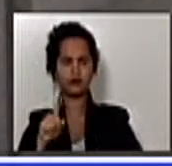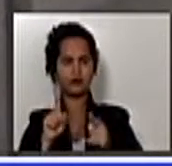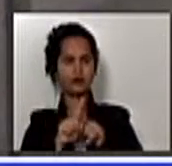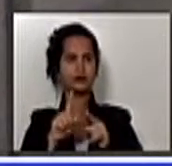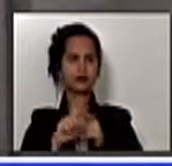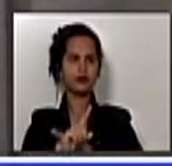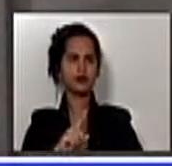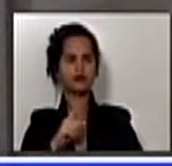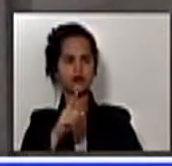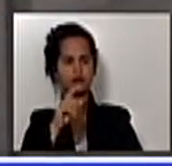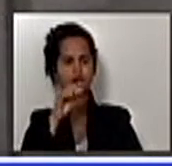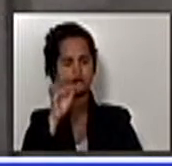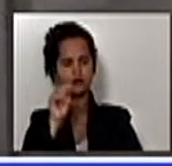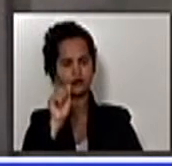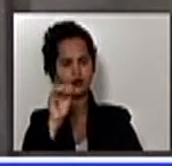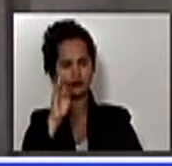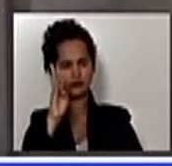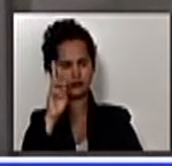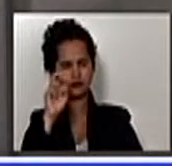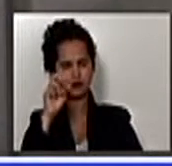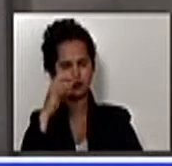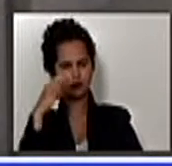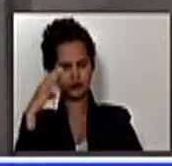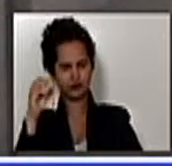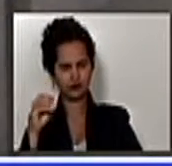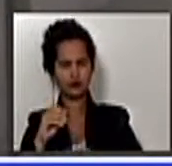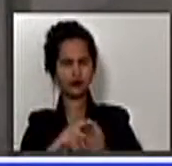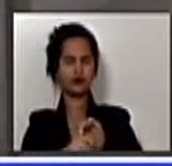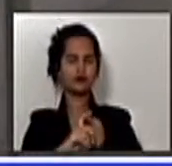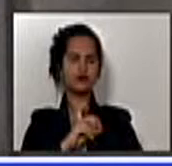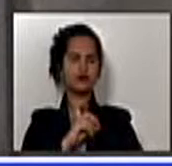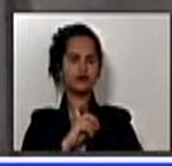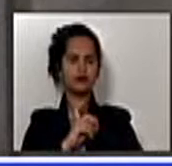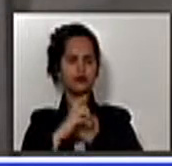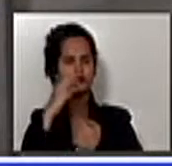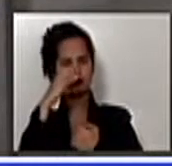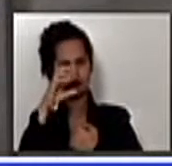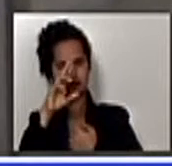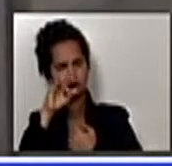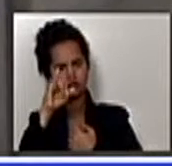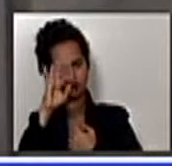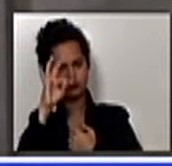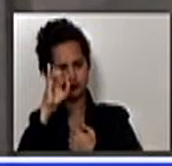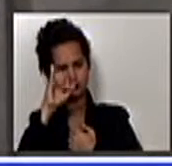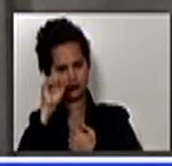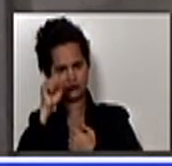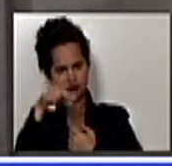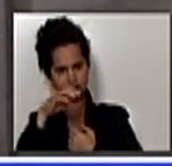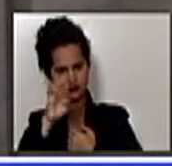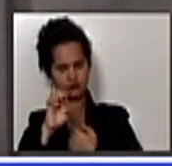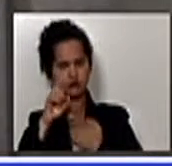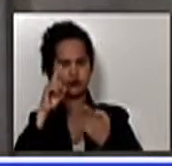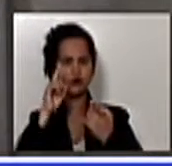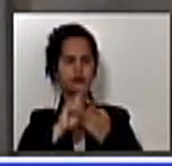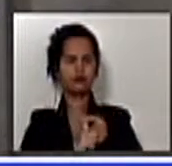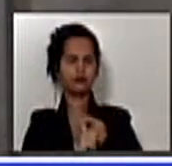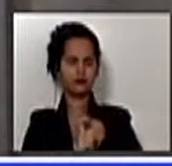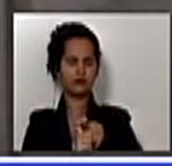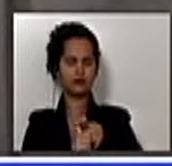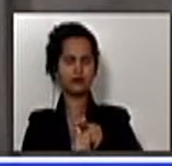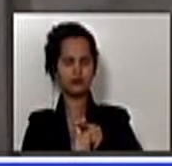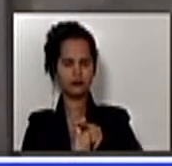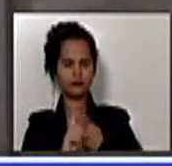secretário especial do Tesouro da Cefaz, Cristiane Luiz, supervisora de políticas públicas da CEPLAG,